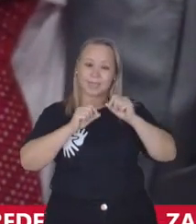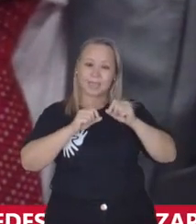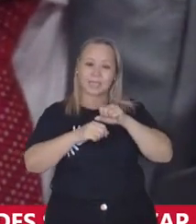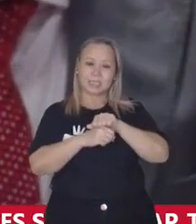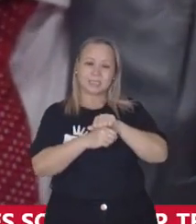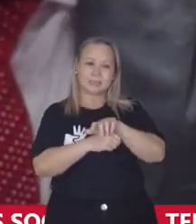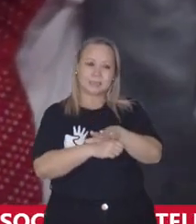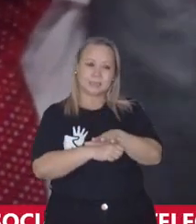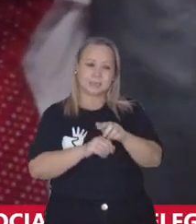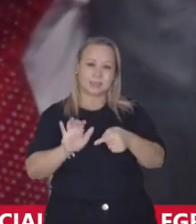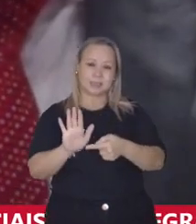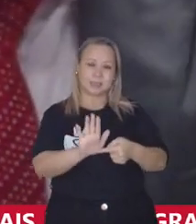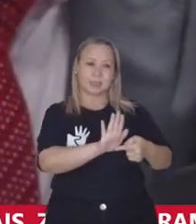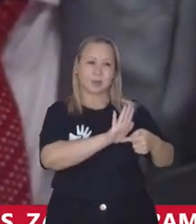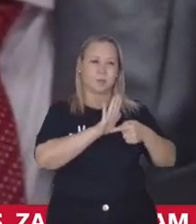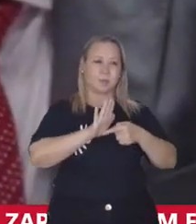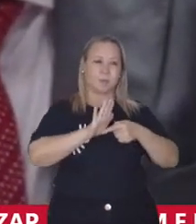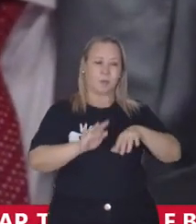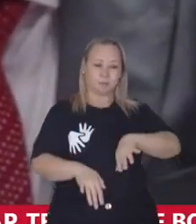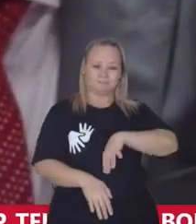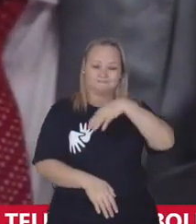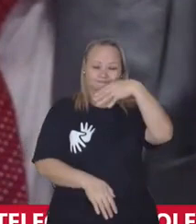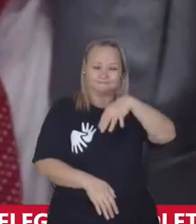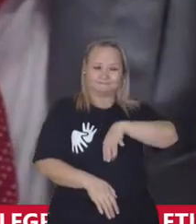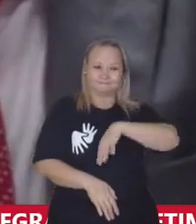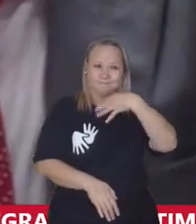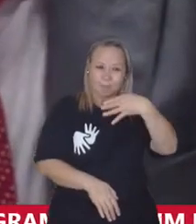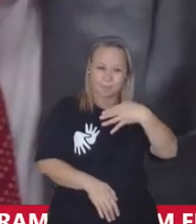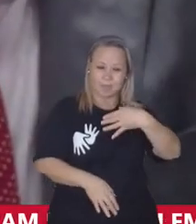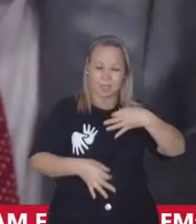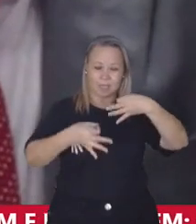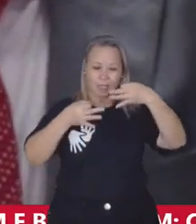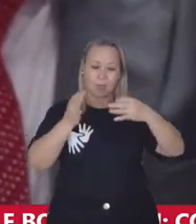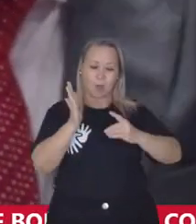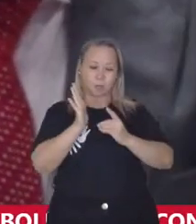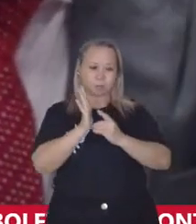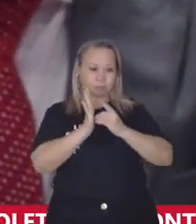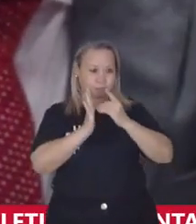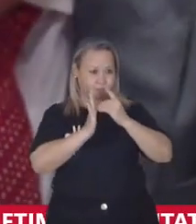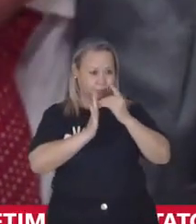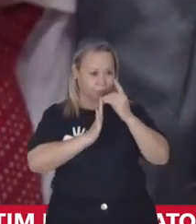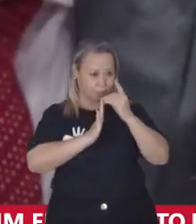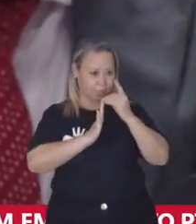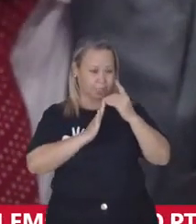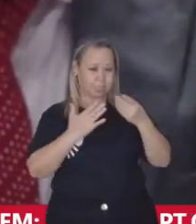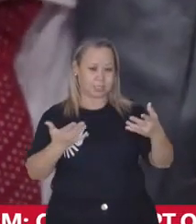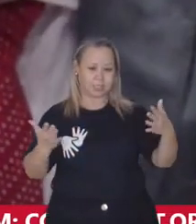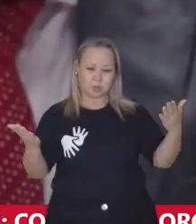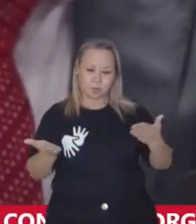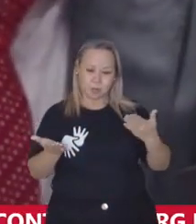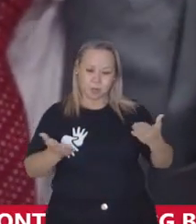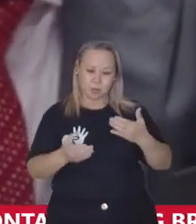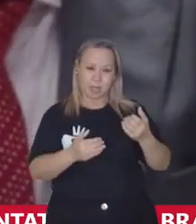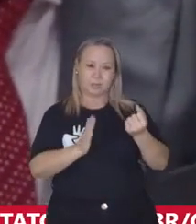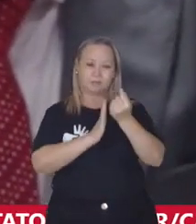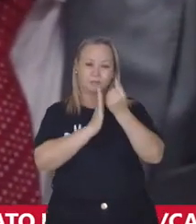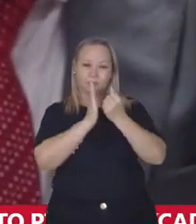aí muita ousadia, com diretrizes modernas do século